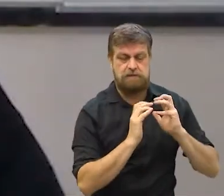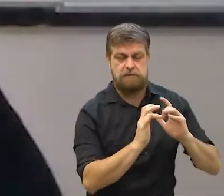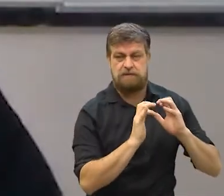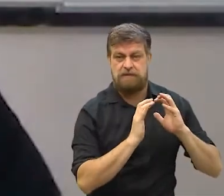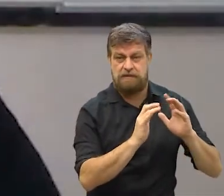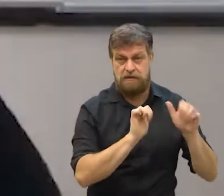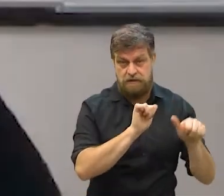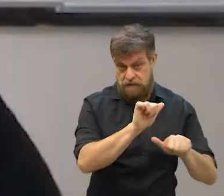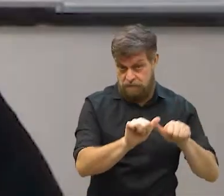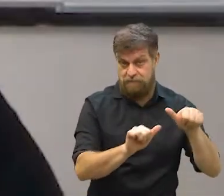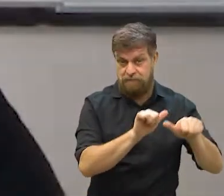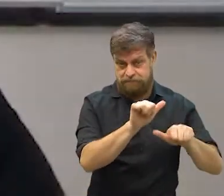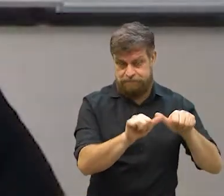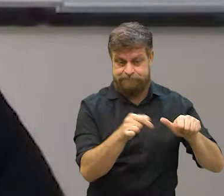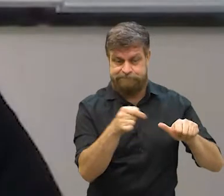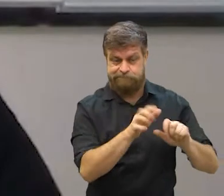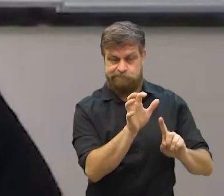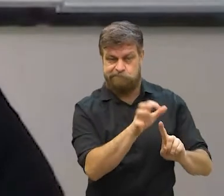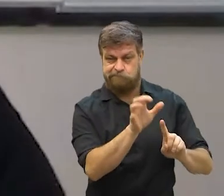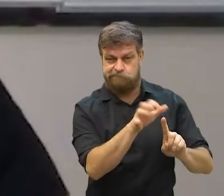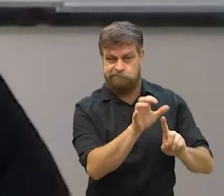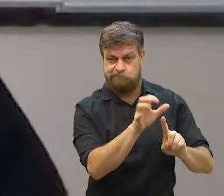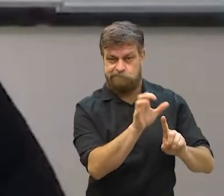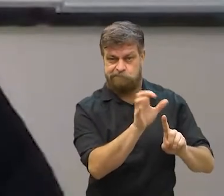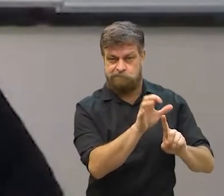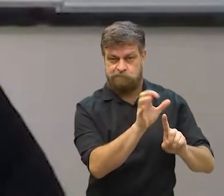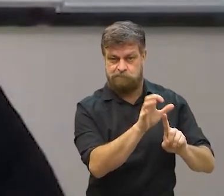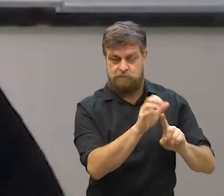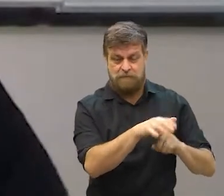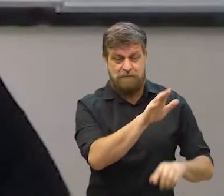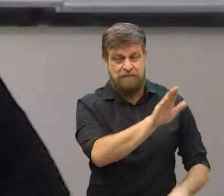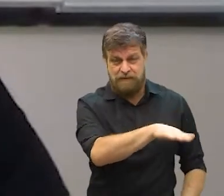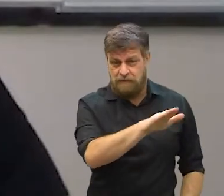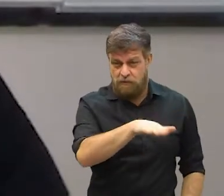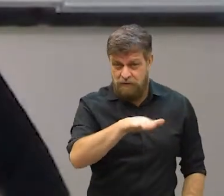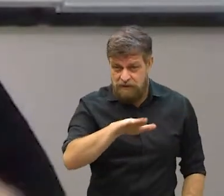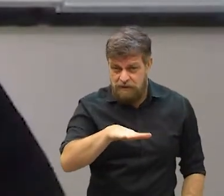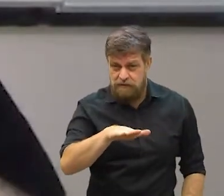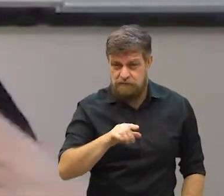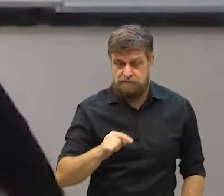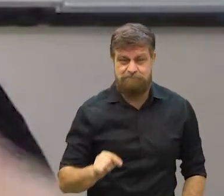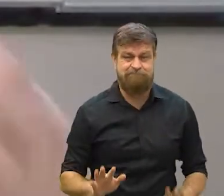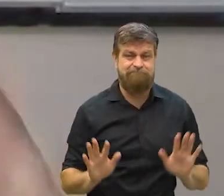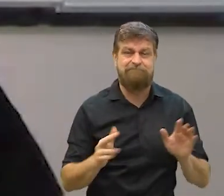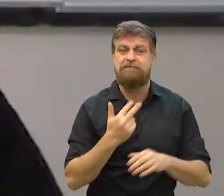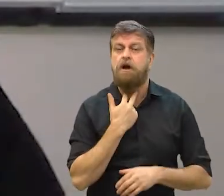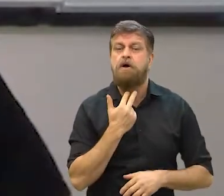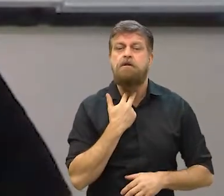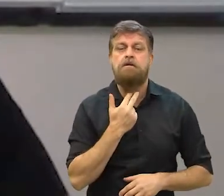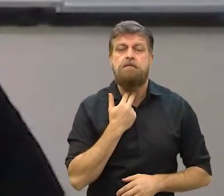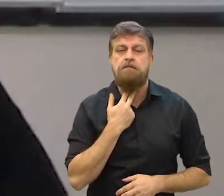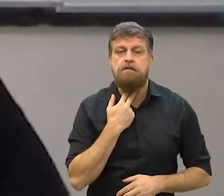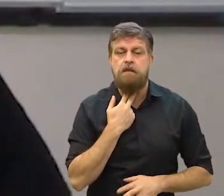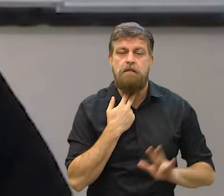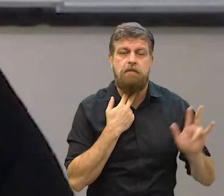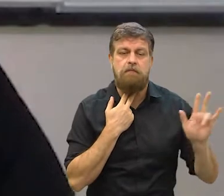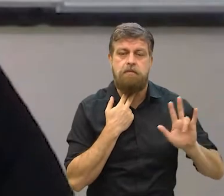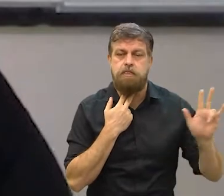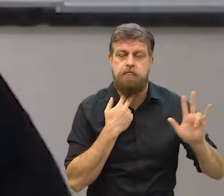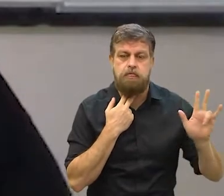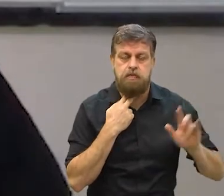ele altera a formação do córtex cerebral. Então, em crianças, não se deve utilizar o